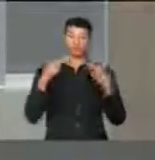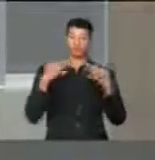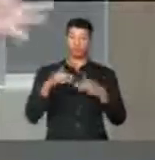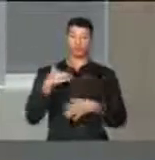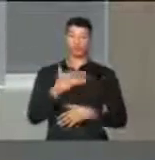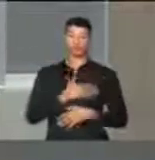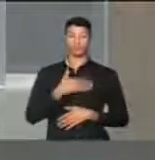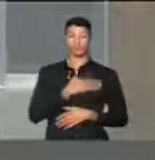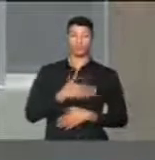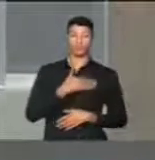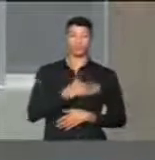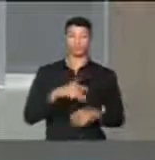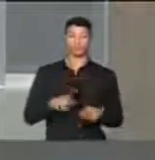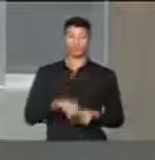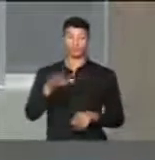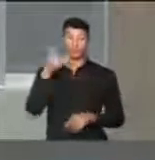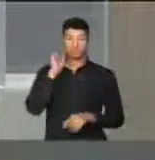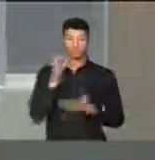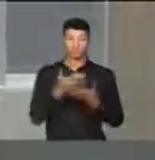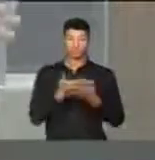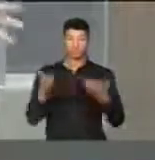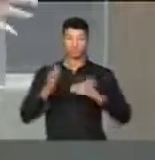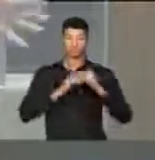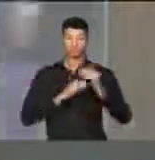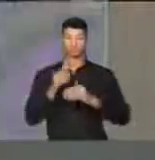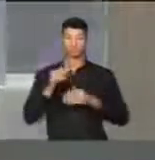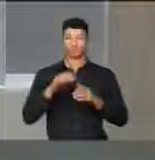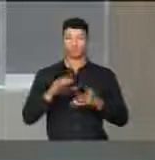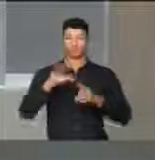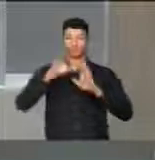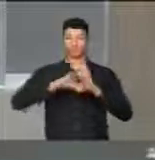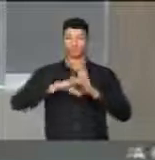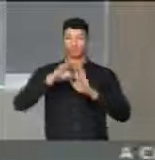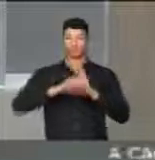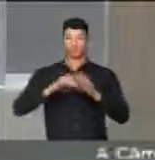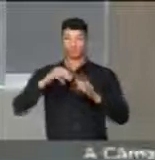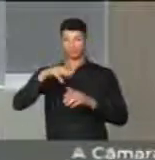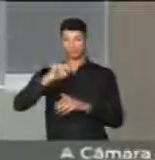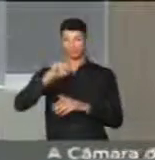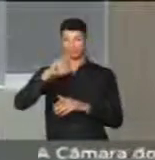Eu gostaria de ouvir do senhor sobre esses conceitos